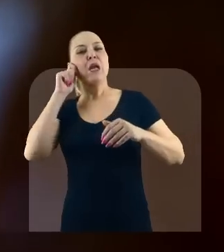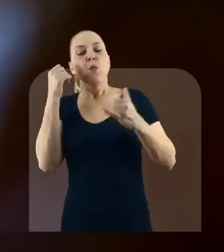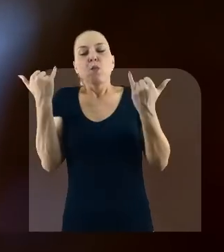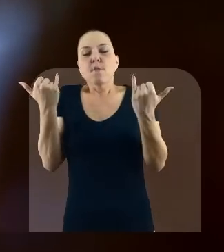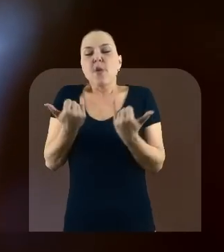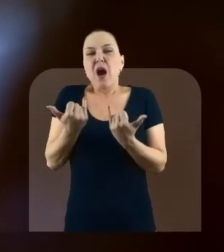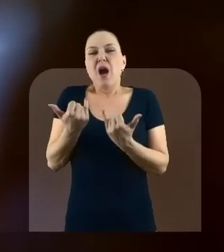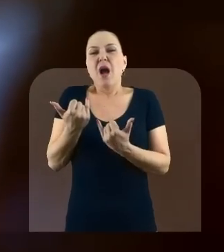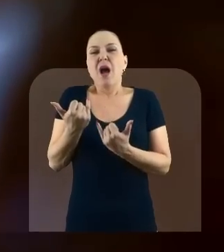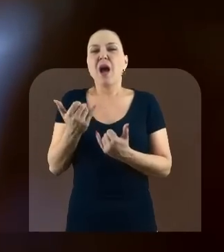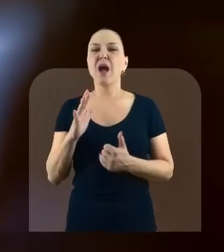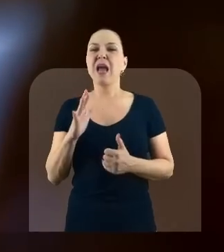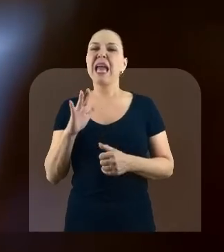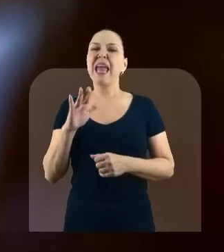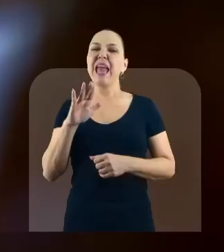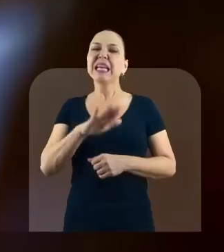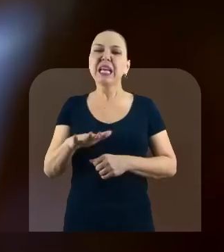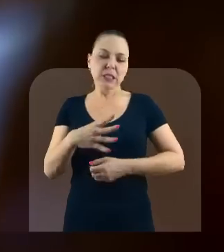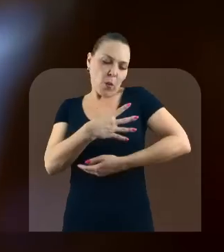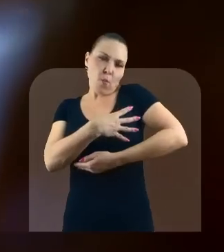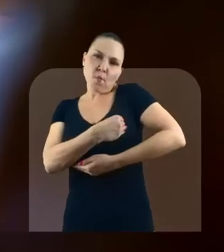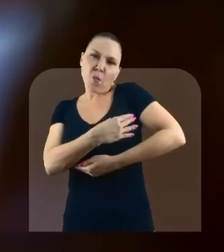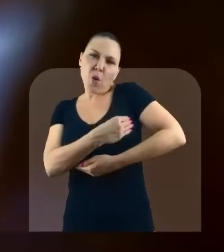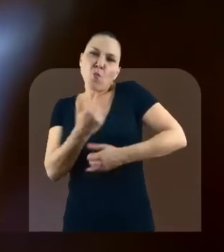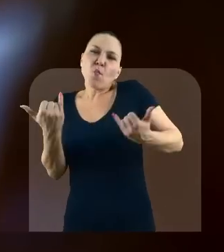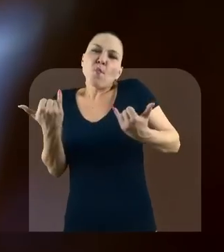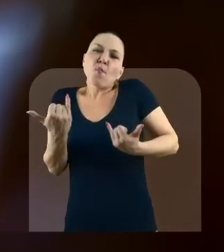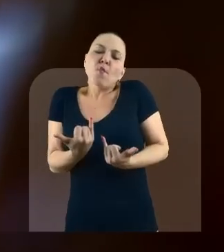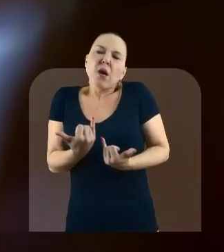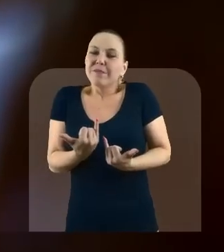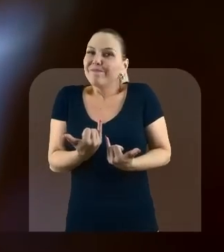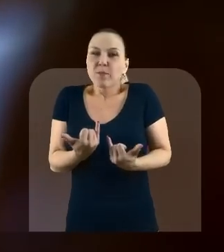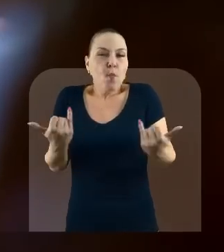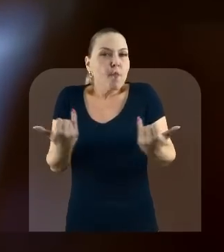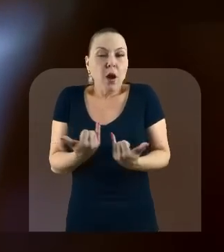ossos, crianças penduradas nos seios da mãe seco. E quando o governo